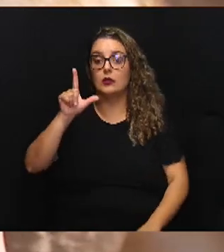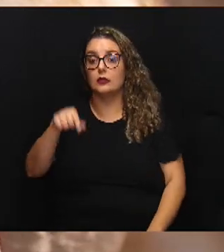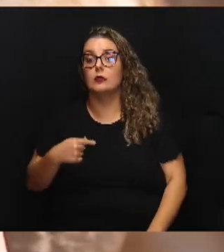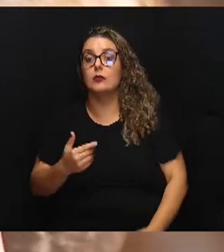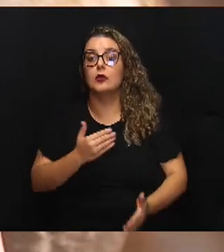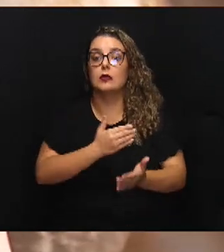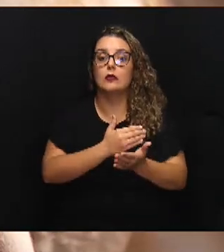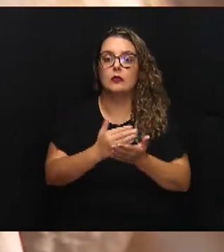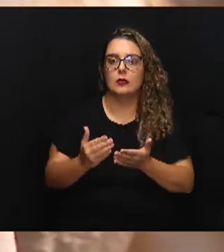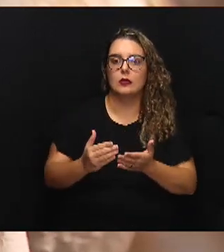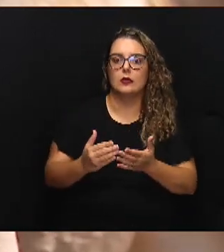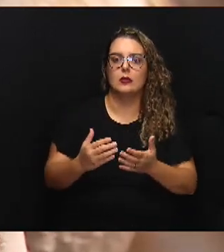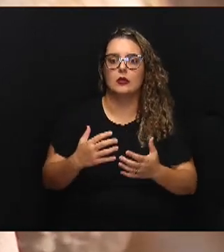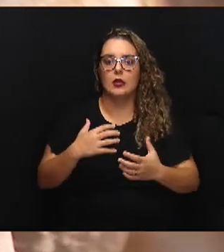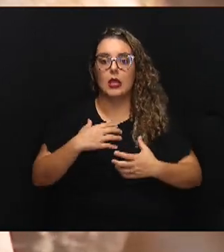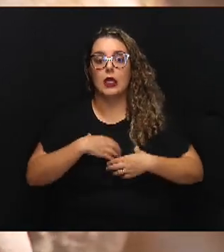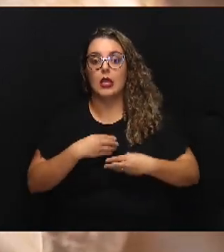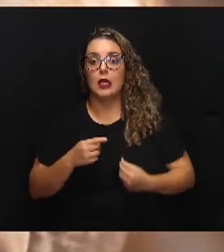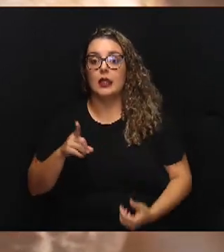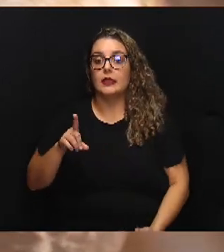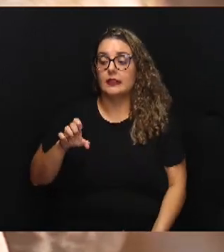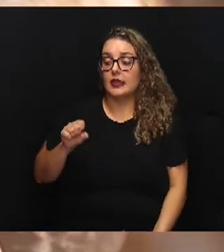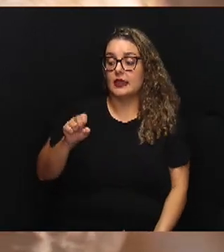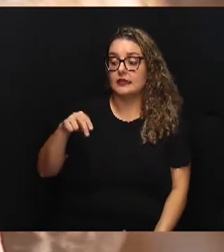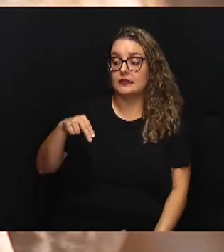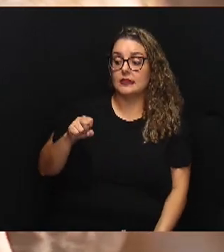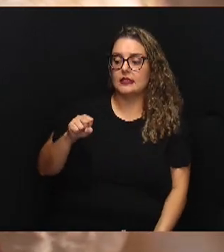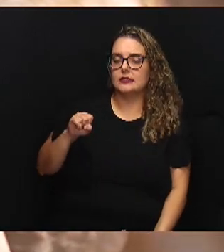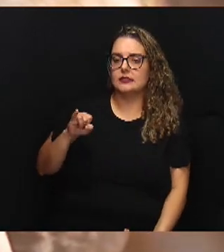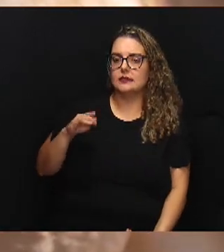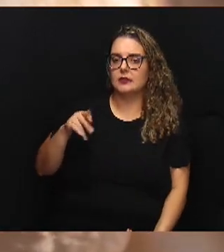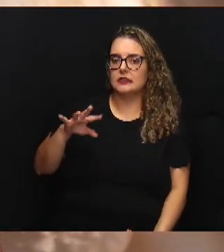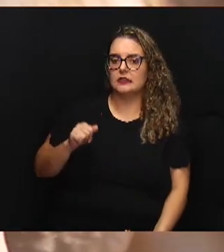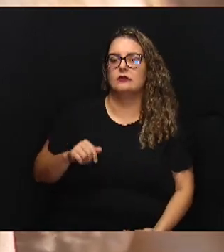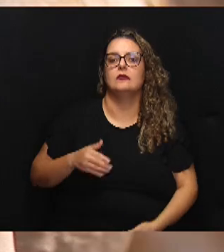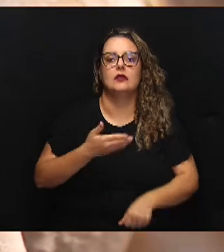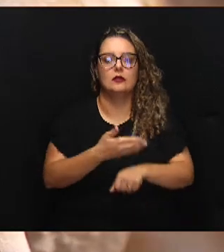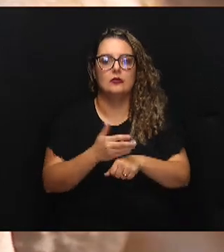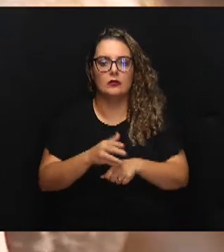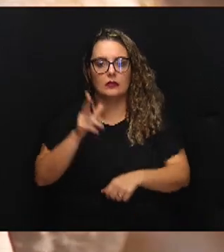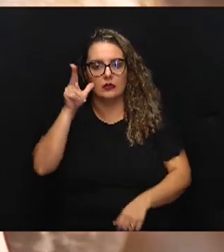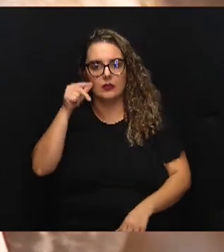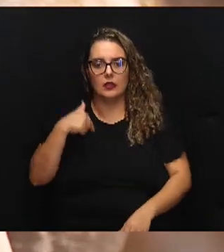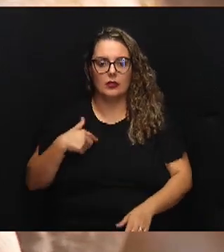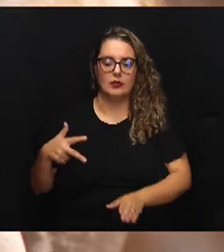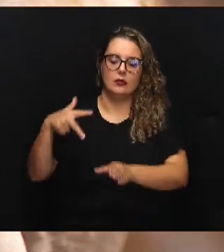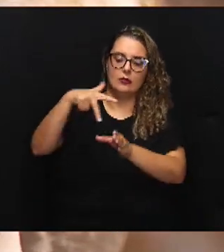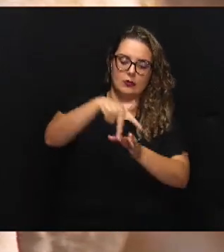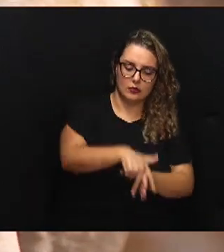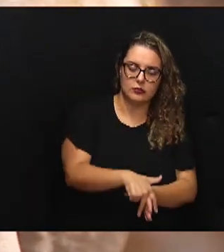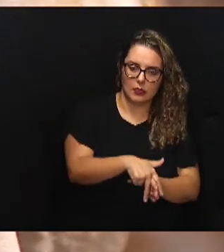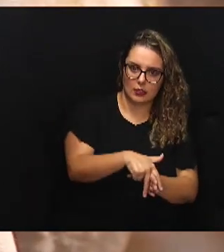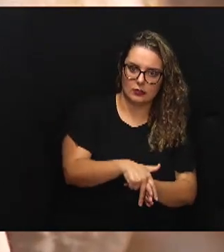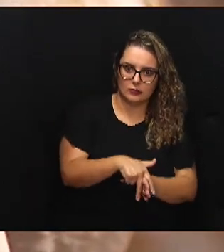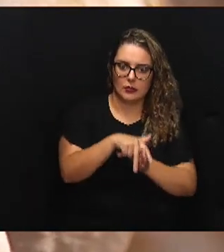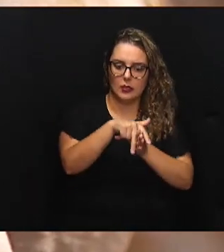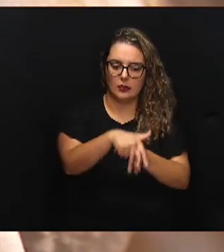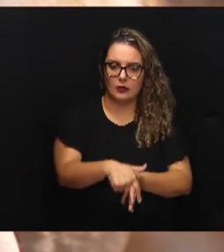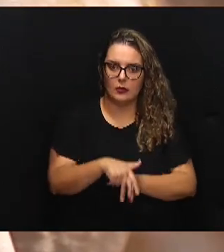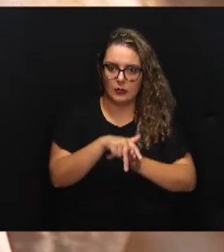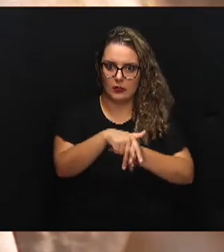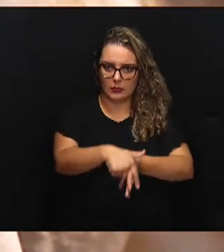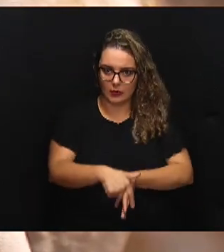começa a dessensibilização do cavalo. A gente vai treinar o cavalo. Primeiramente eu vou montar no cavalo. Vou trabalhar o